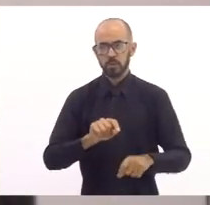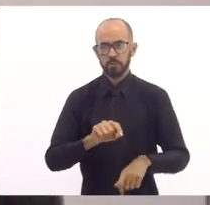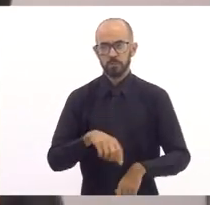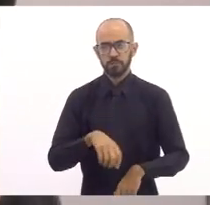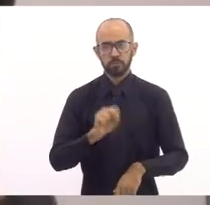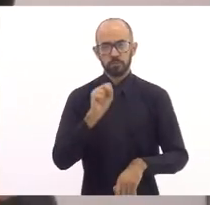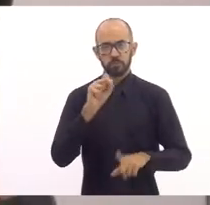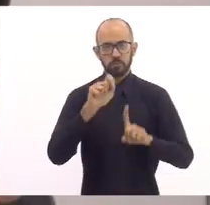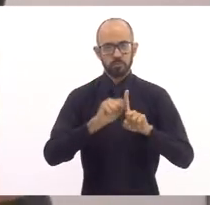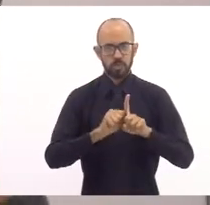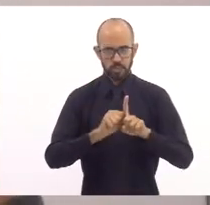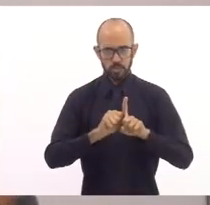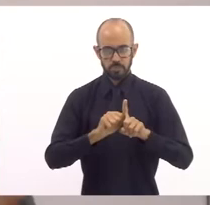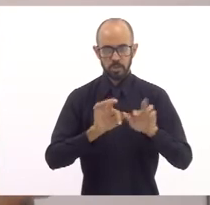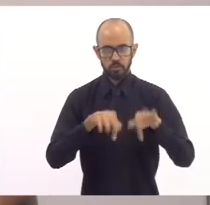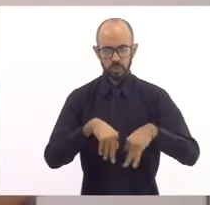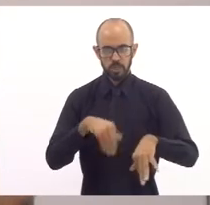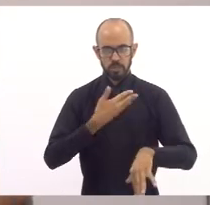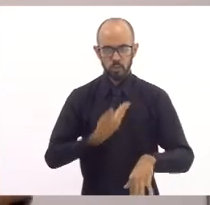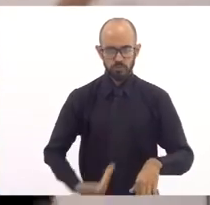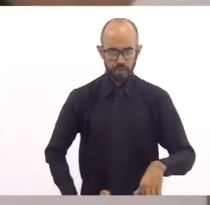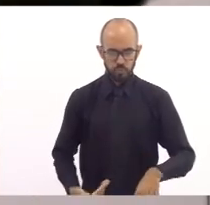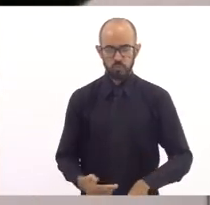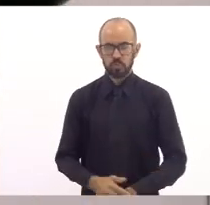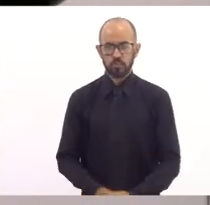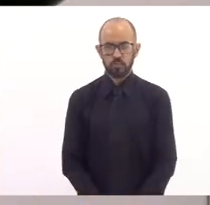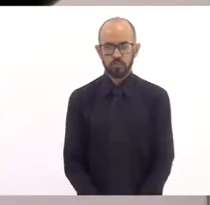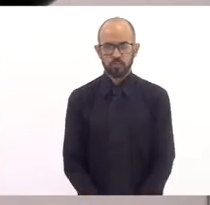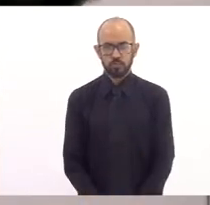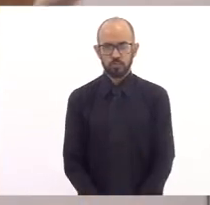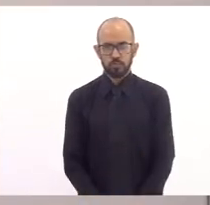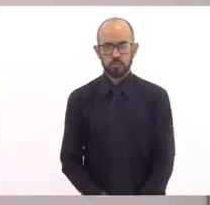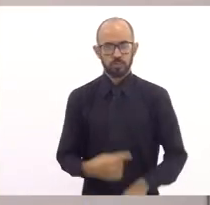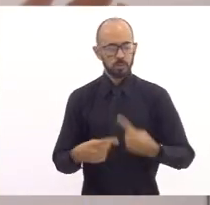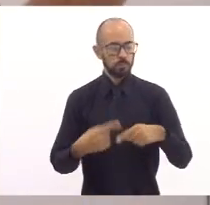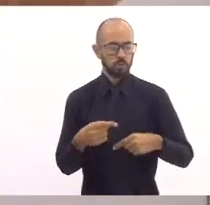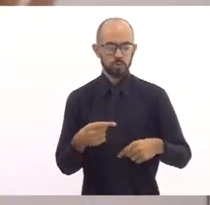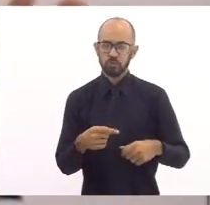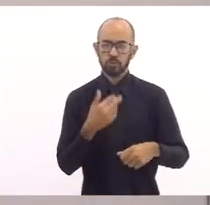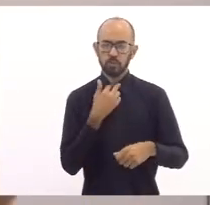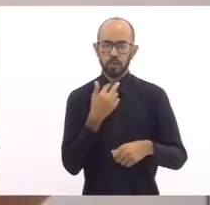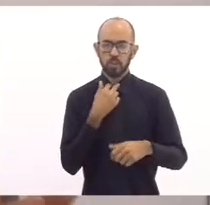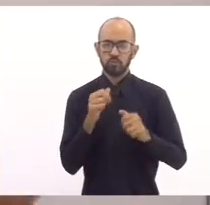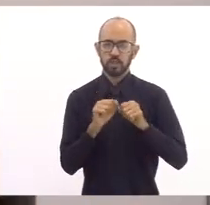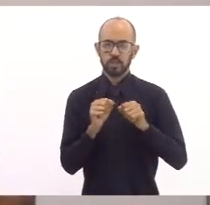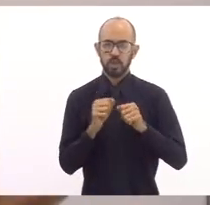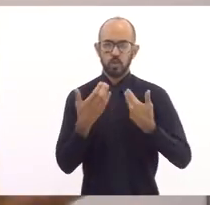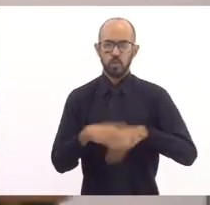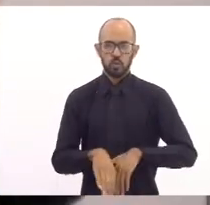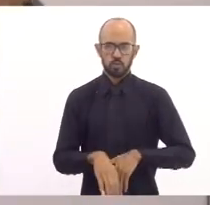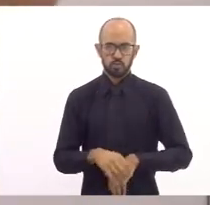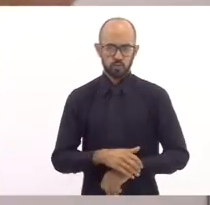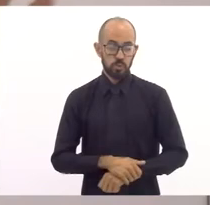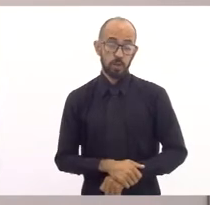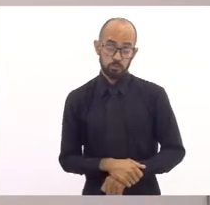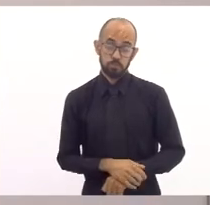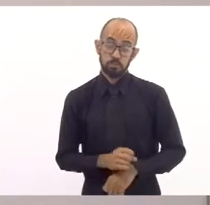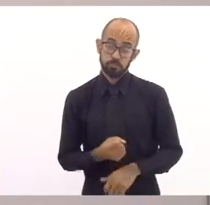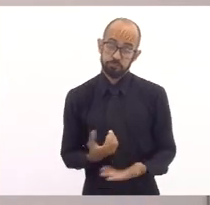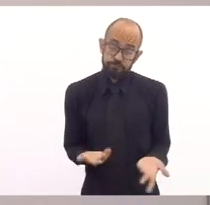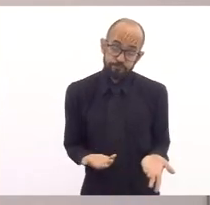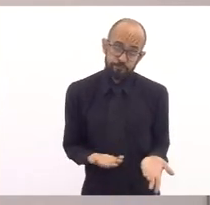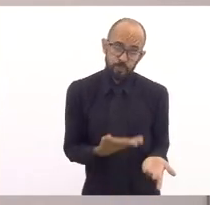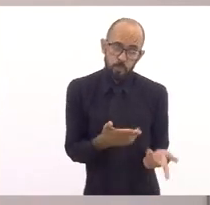8 meses e meio para acabar o governo. Daqui a pouco não vai poder nem mais fazer concurso público. tendo em vista